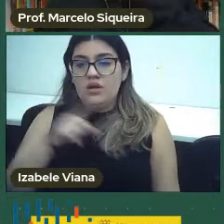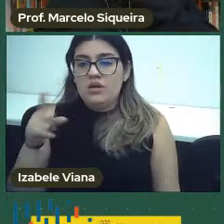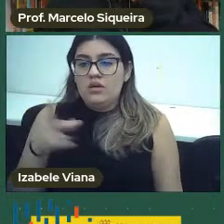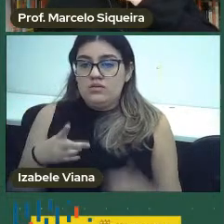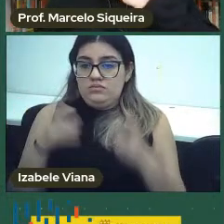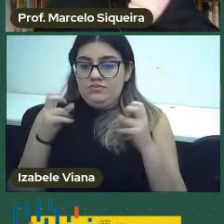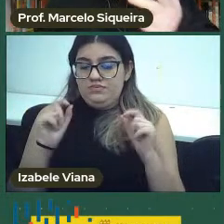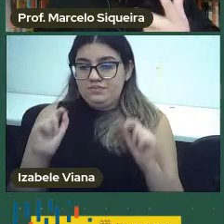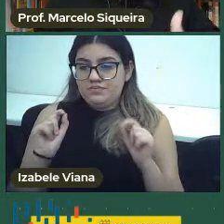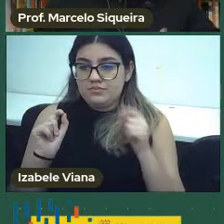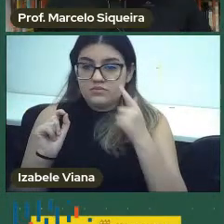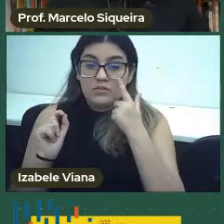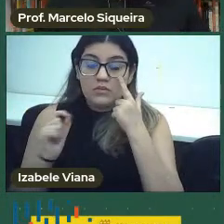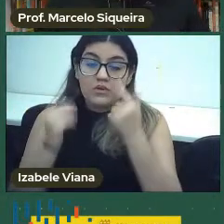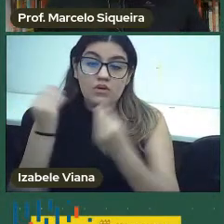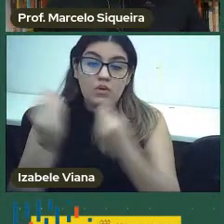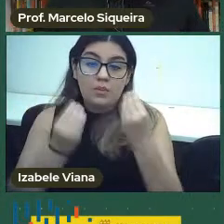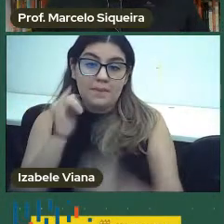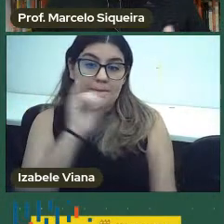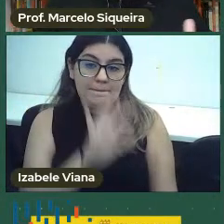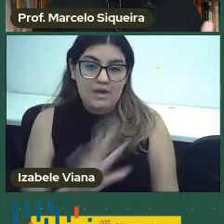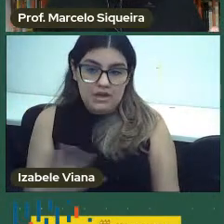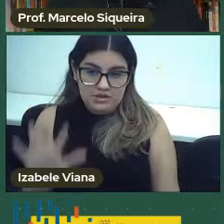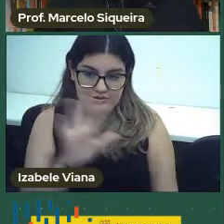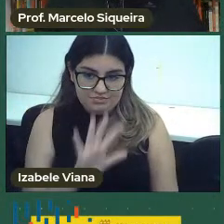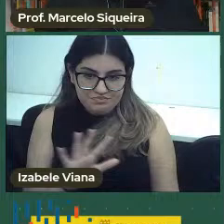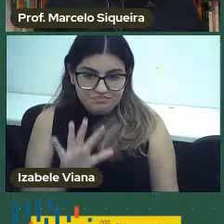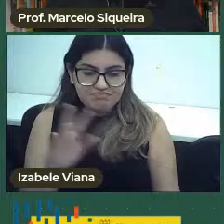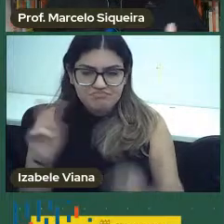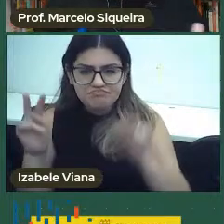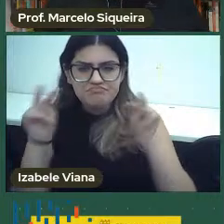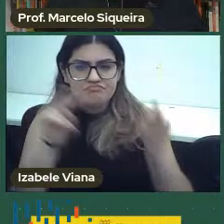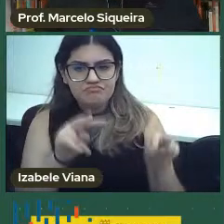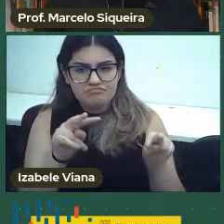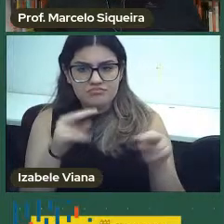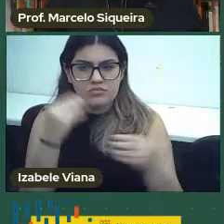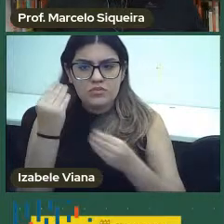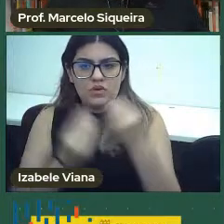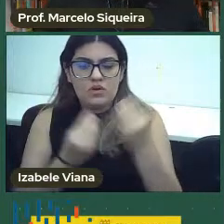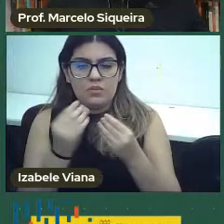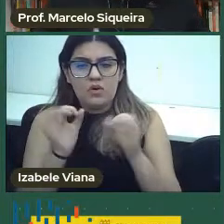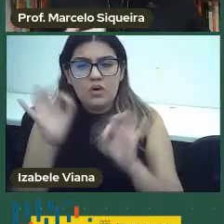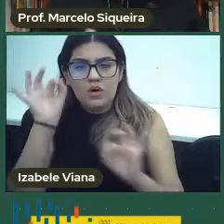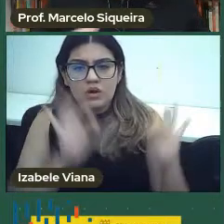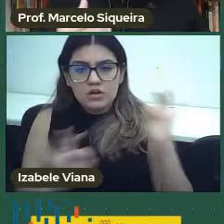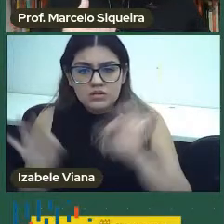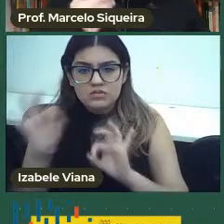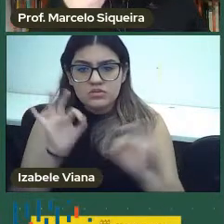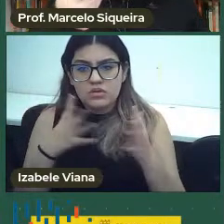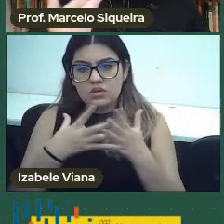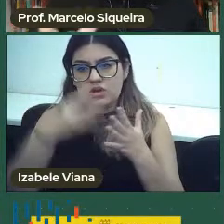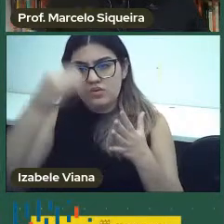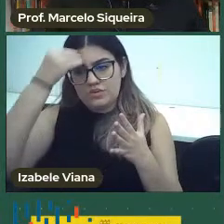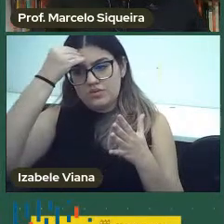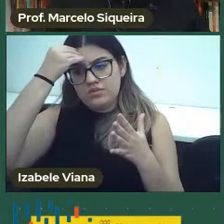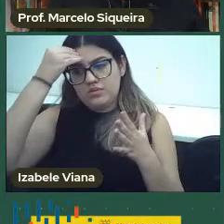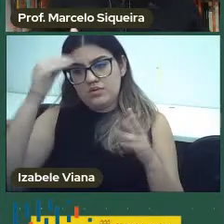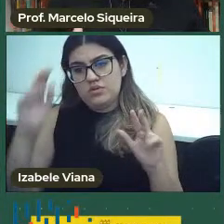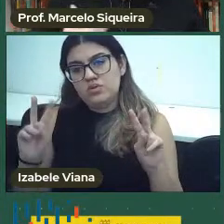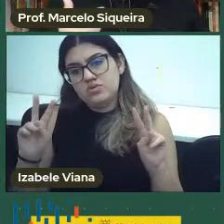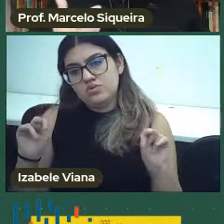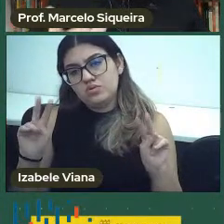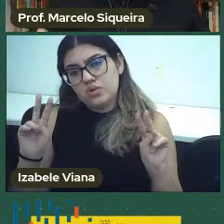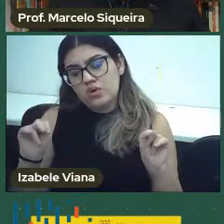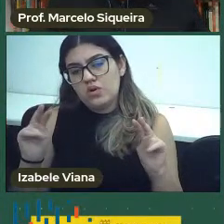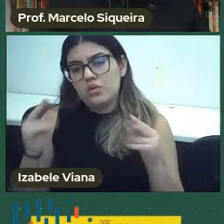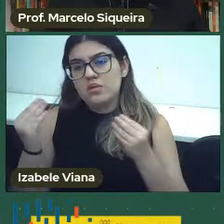Que identificam a imagem e como eles construíram, né, teorias a respeito da sua observação,